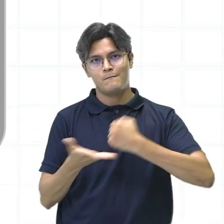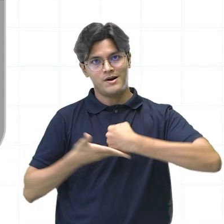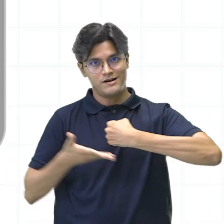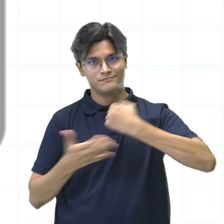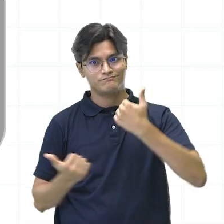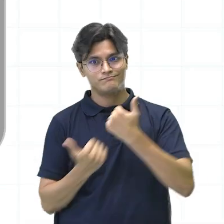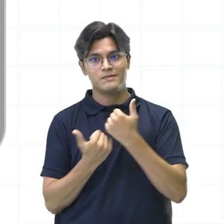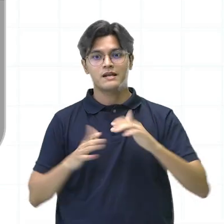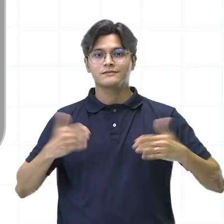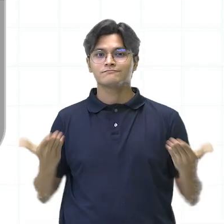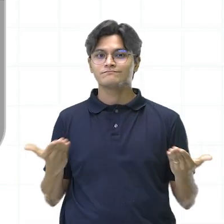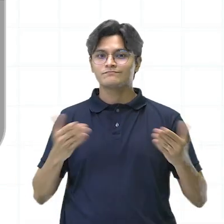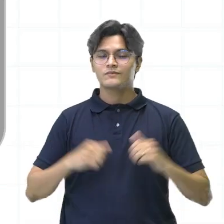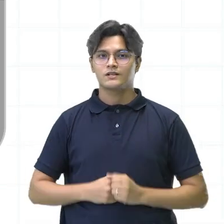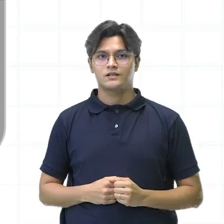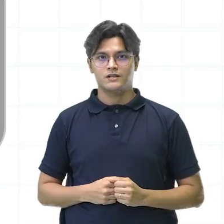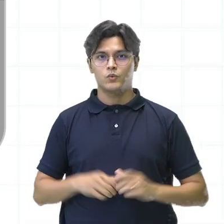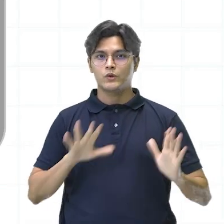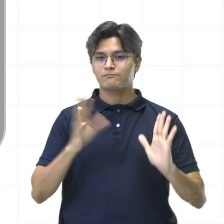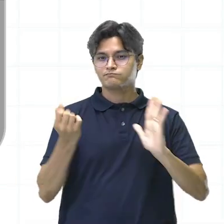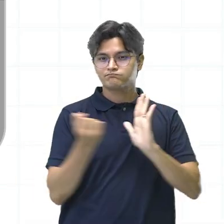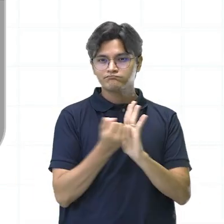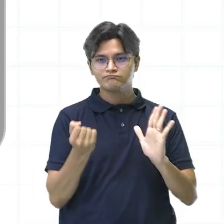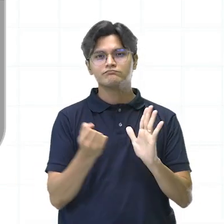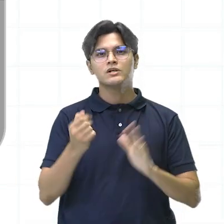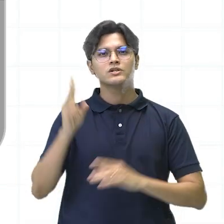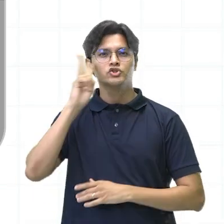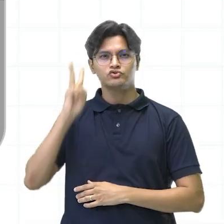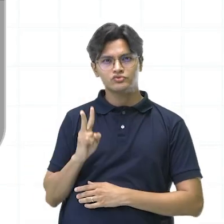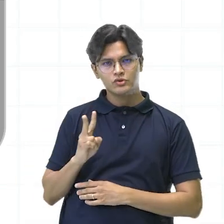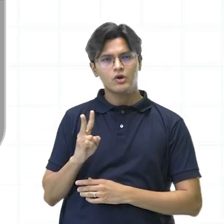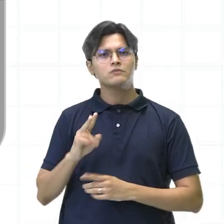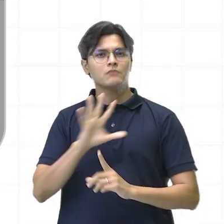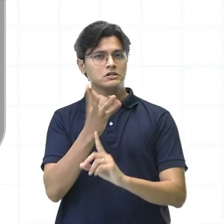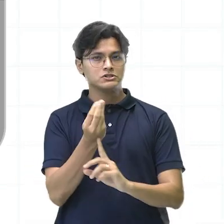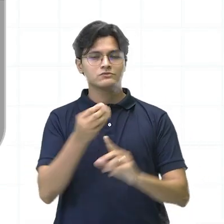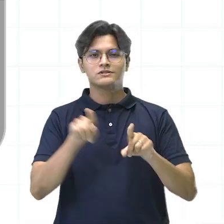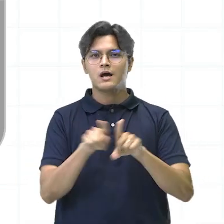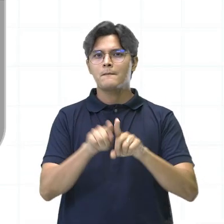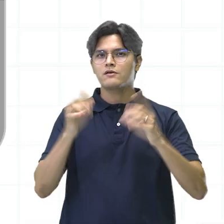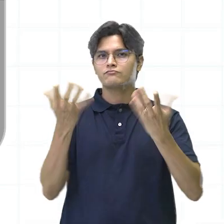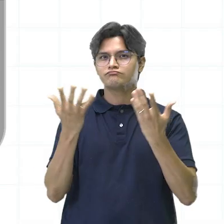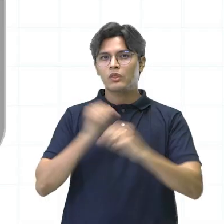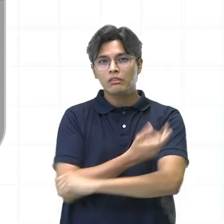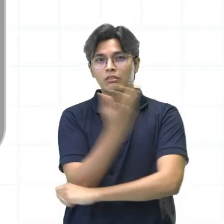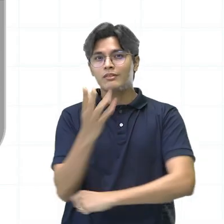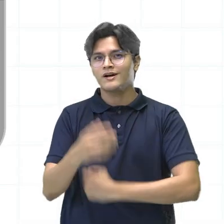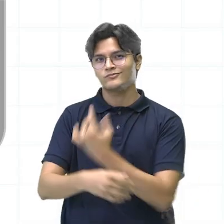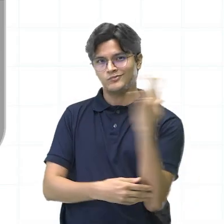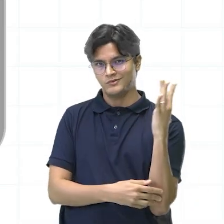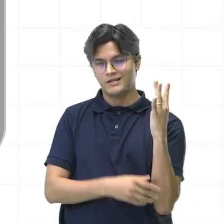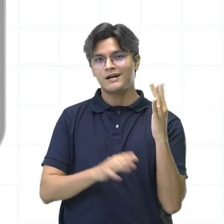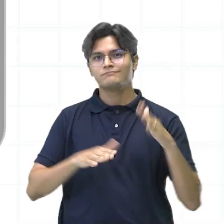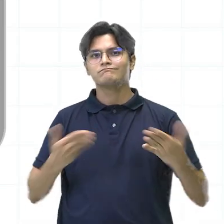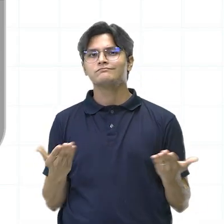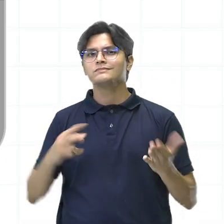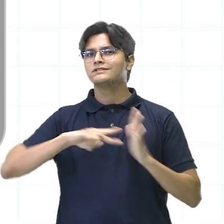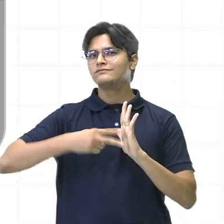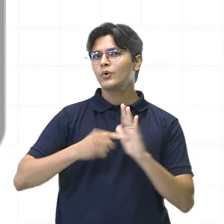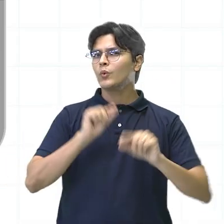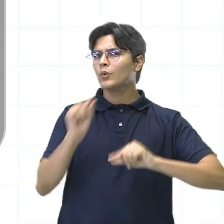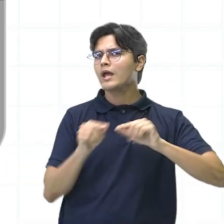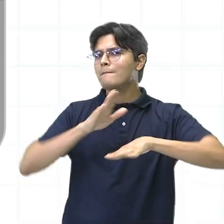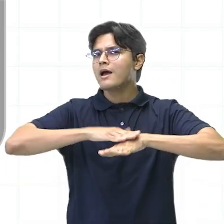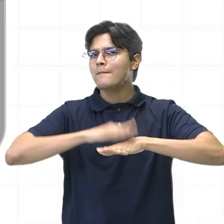históricos, artísticos e naturais, ou seja, não só o que criamos, mas o que a natureza nos dá também é